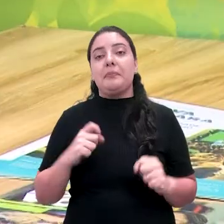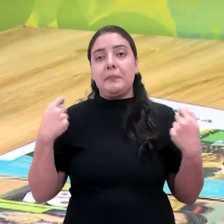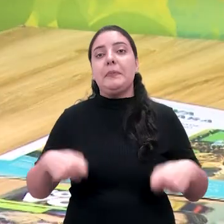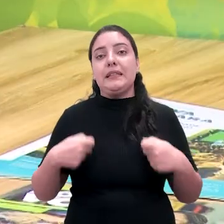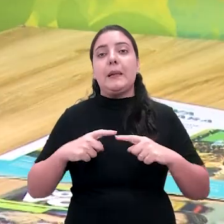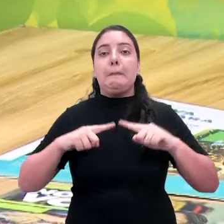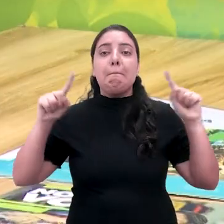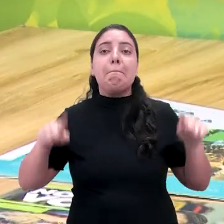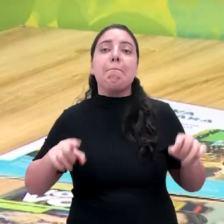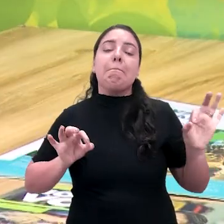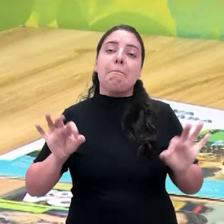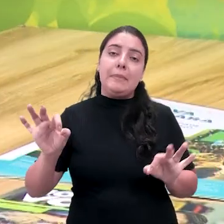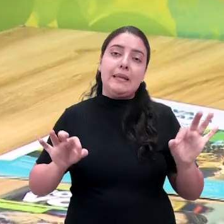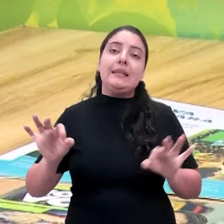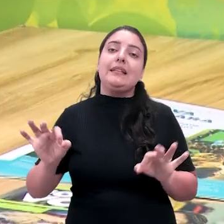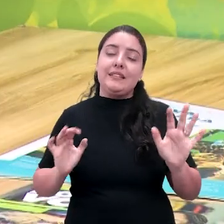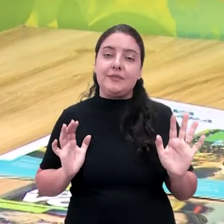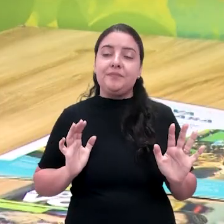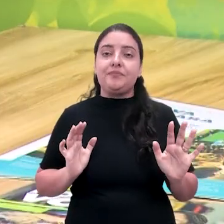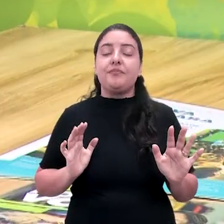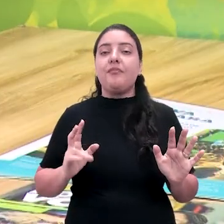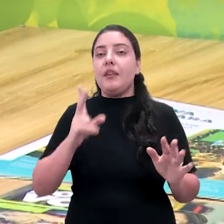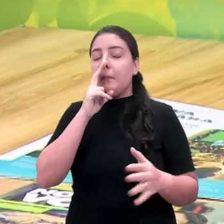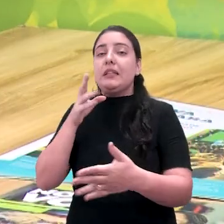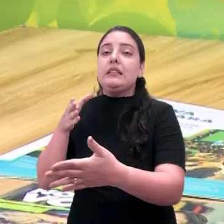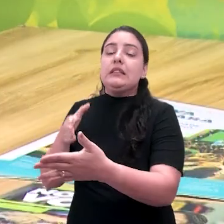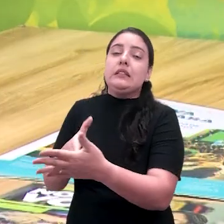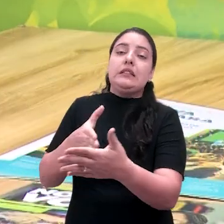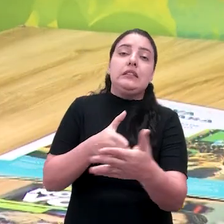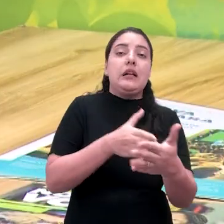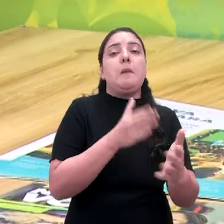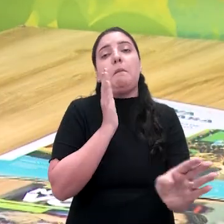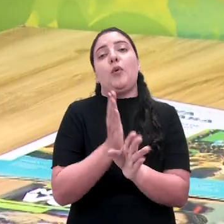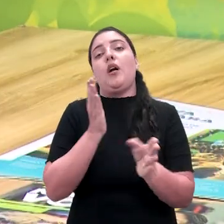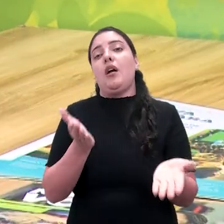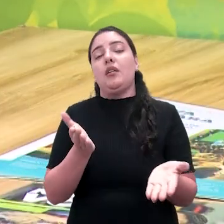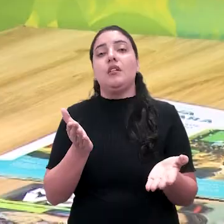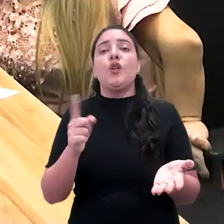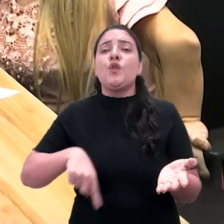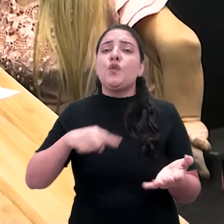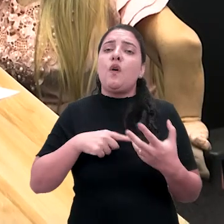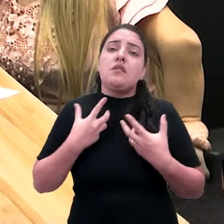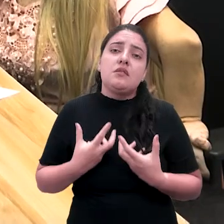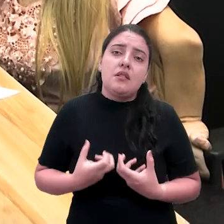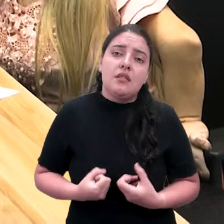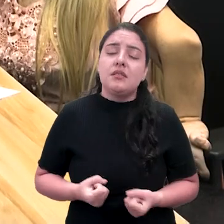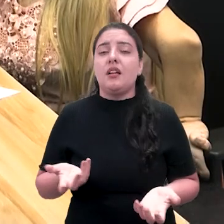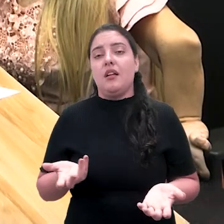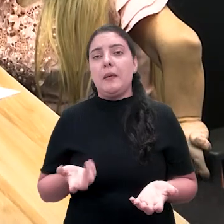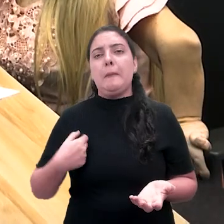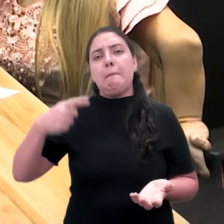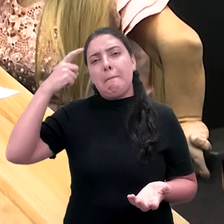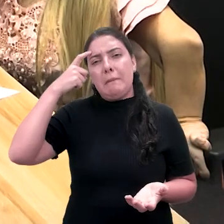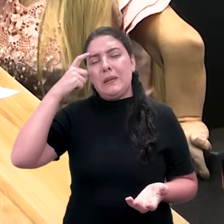planejamento. Eu aprendi isso nessa questão da fadiga de acesso. Eu digo, é exatamente isso. A gente se cansa, realmente. A pessoa pensa que é assim,